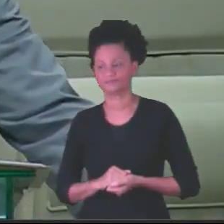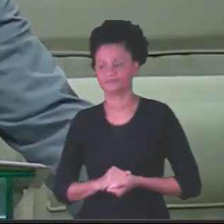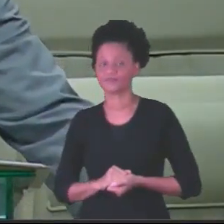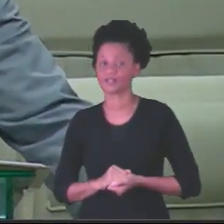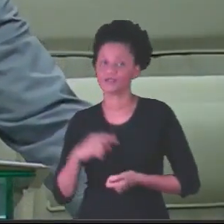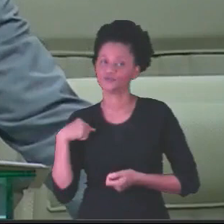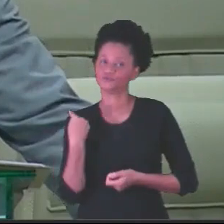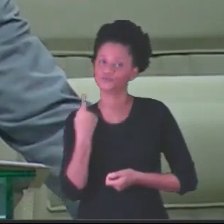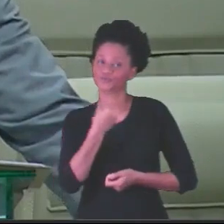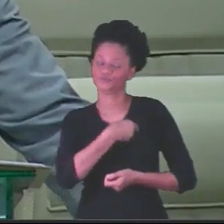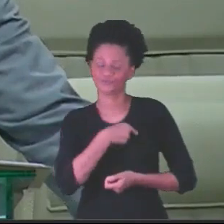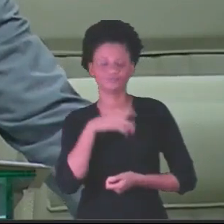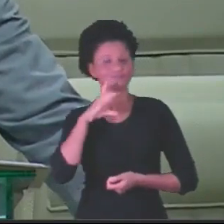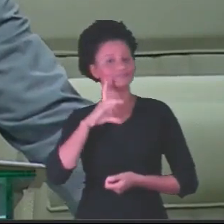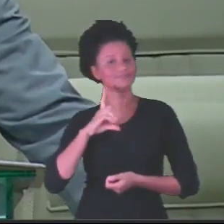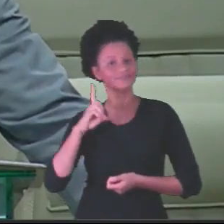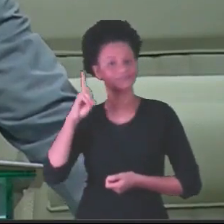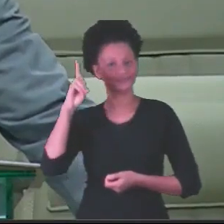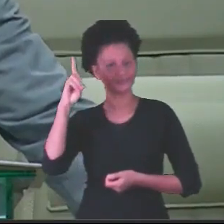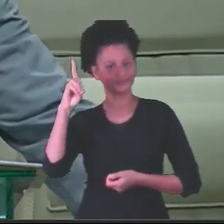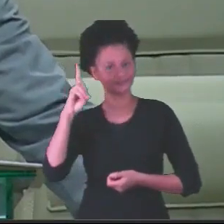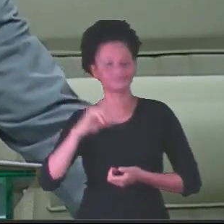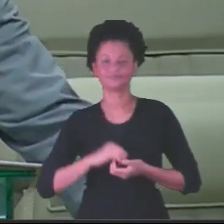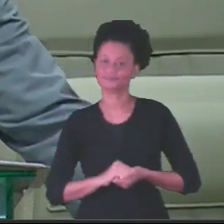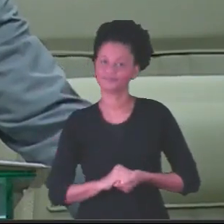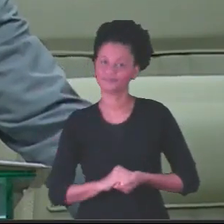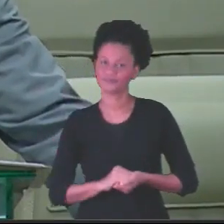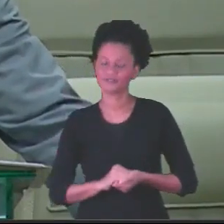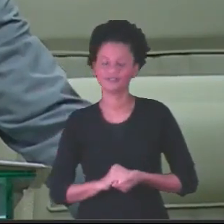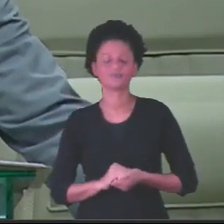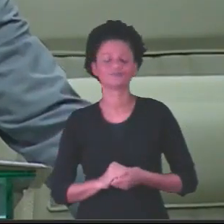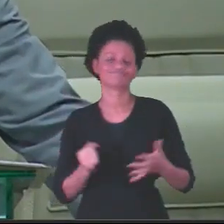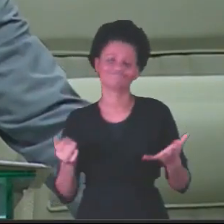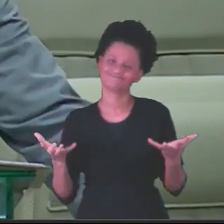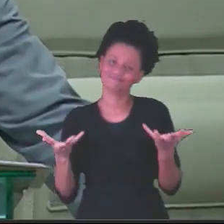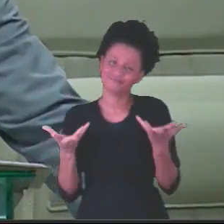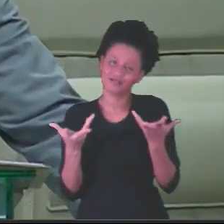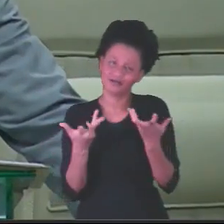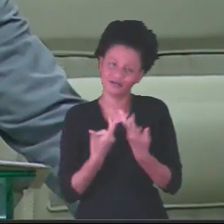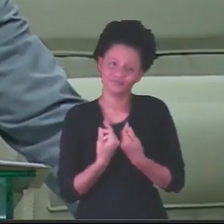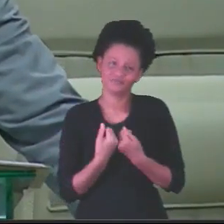que o nosso deus é um deus abençoador